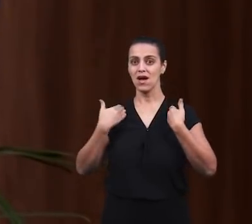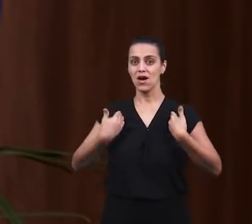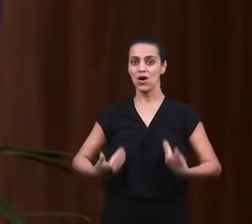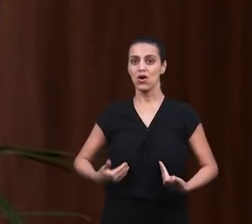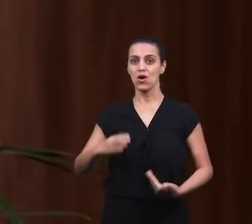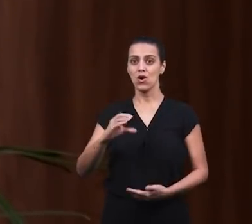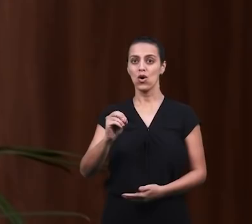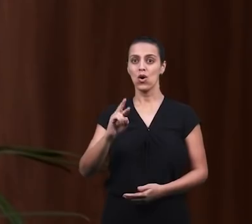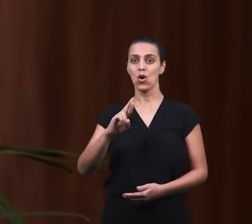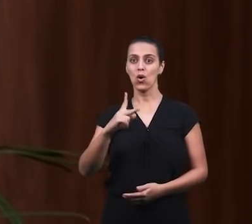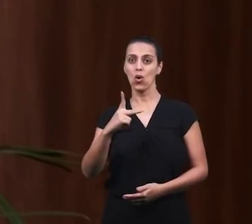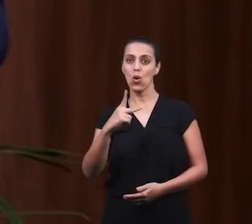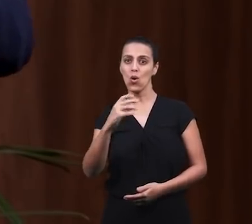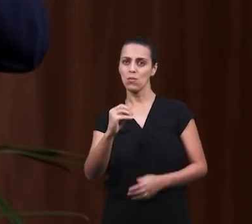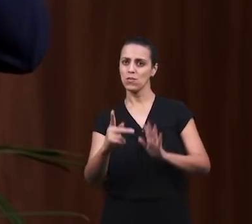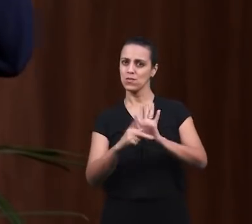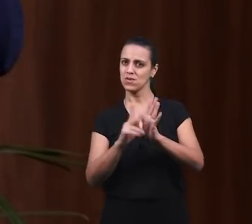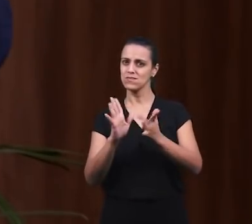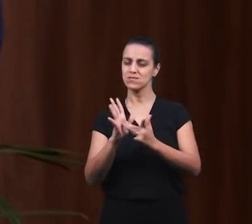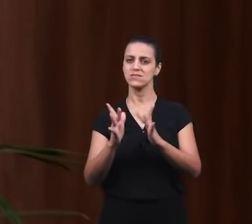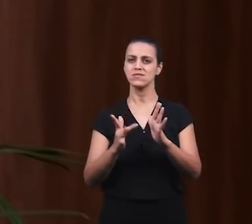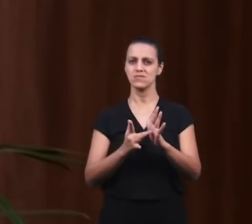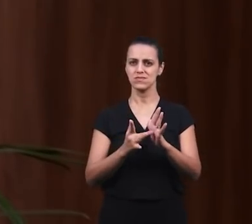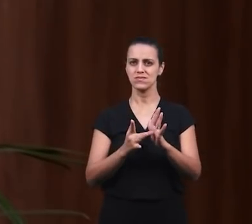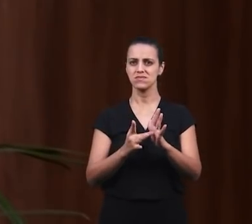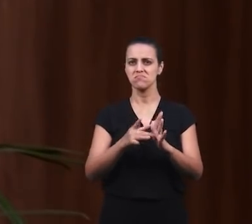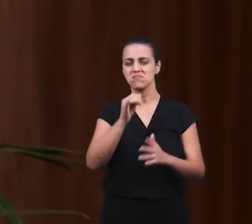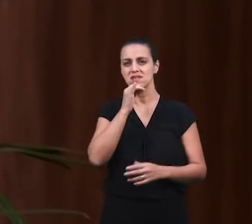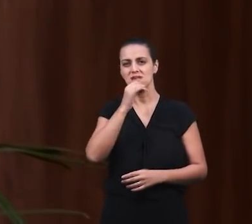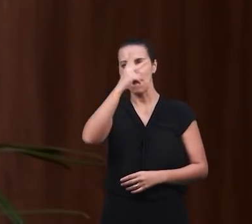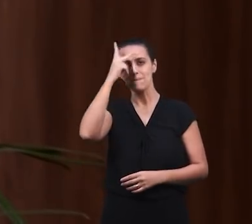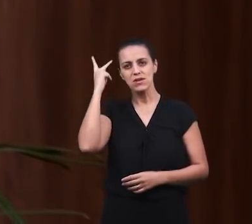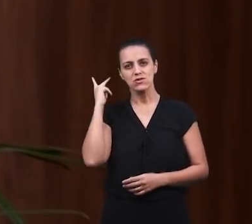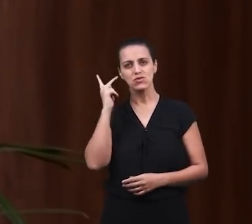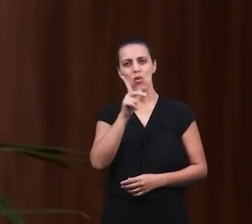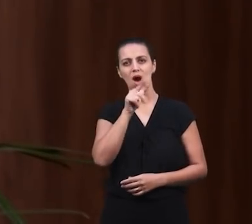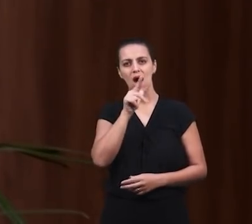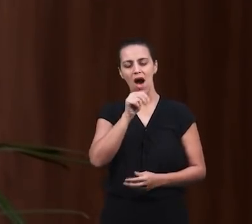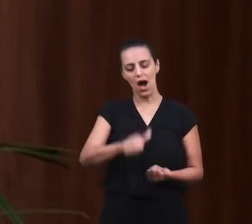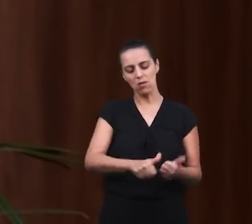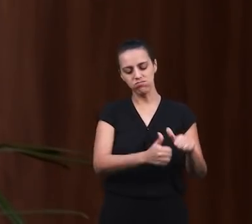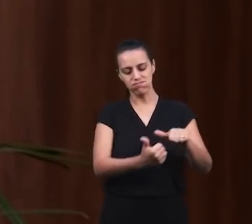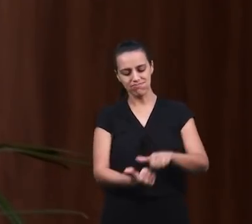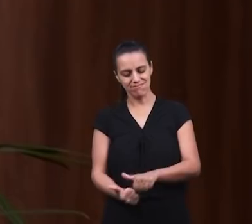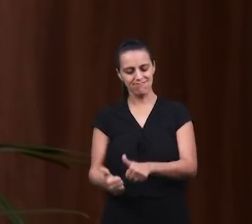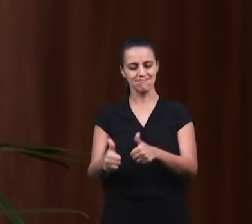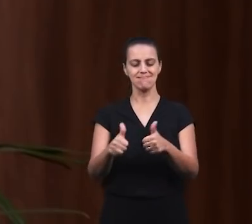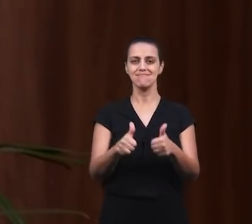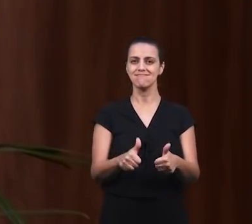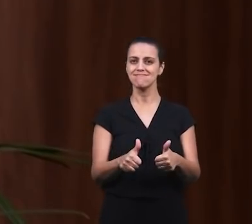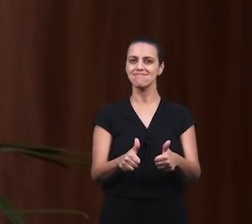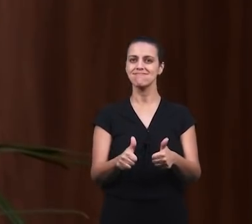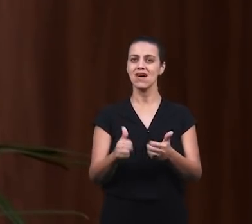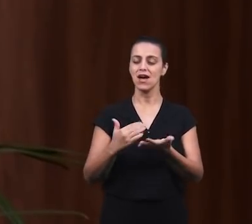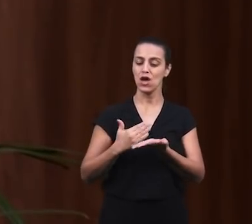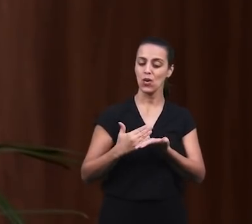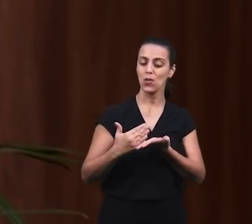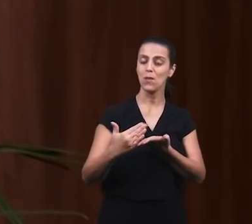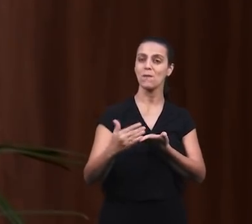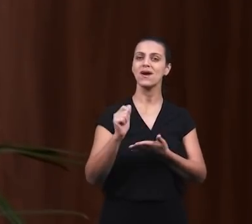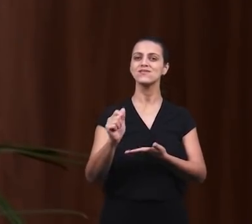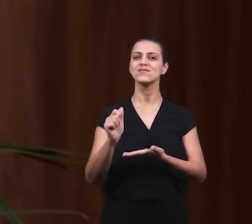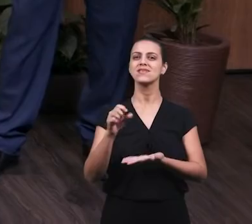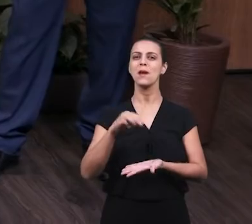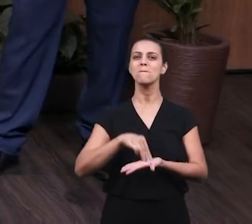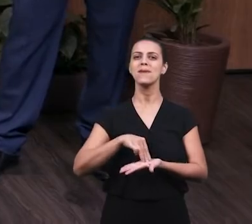Após nascer de novo, ser batizado nas águas, o homem passa a ser membro do